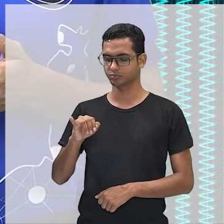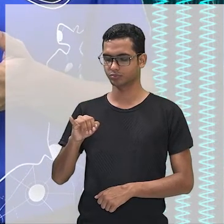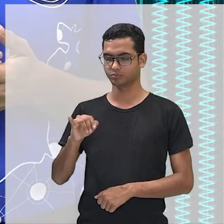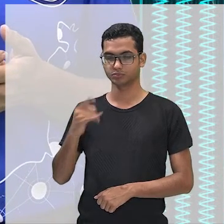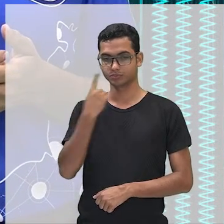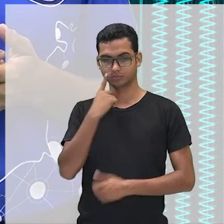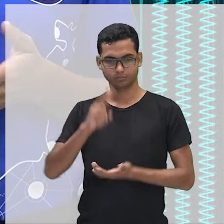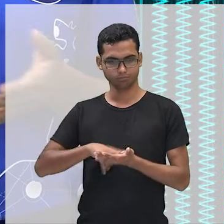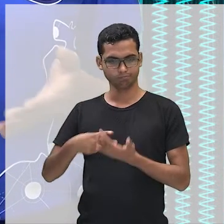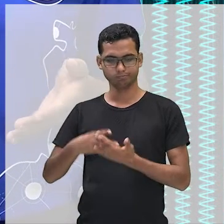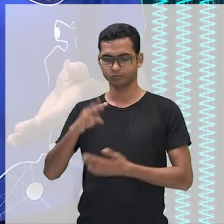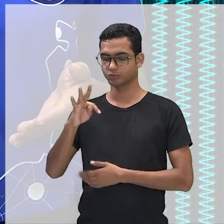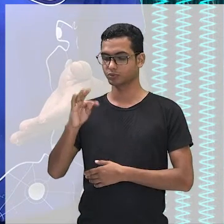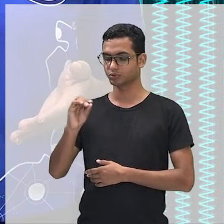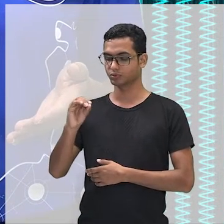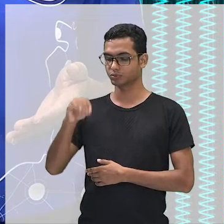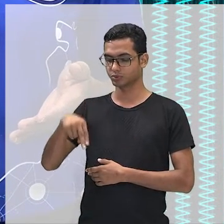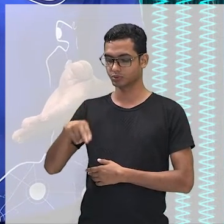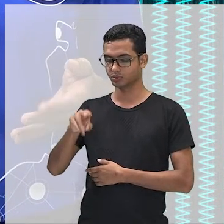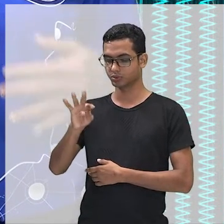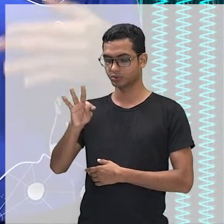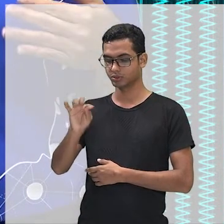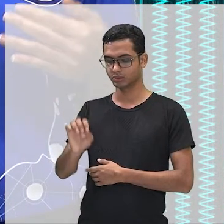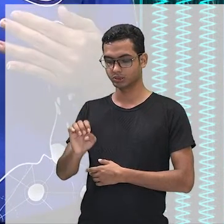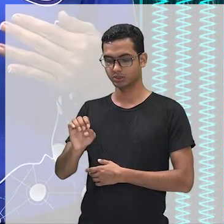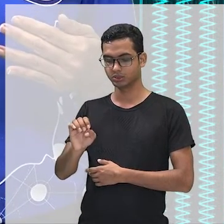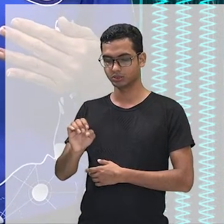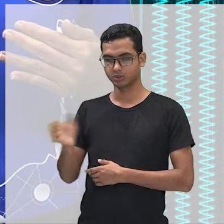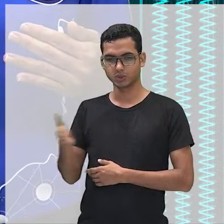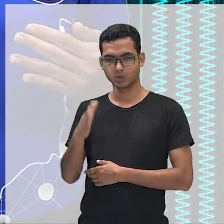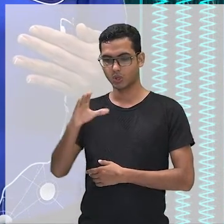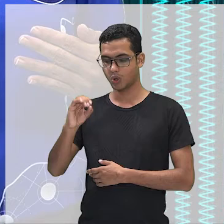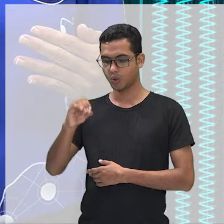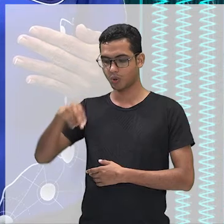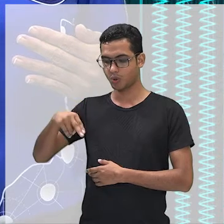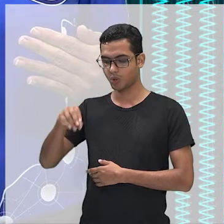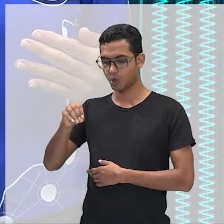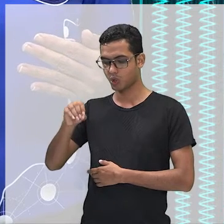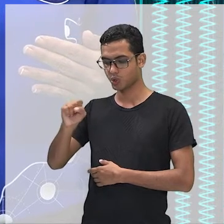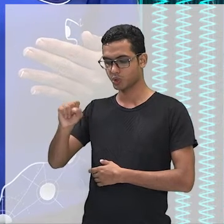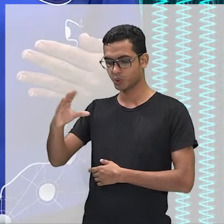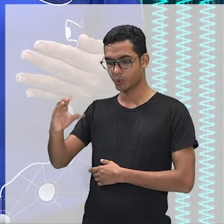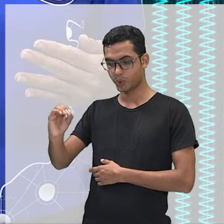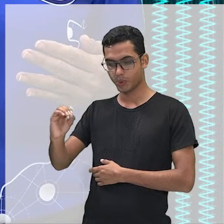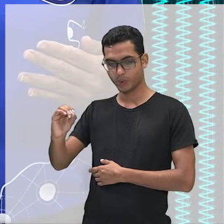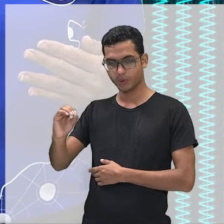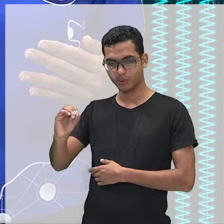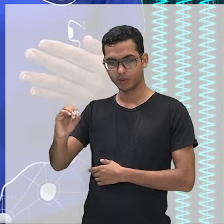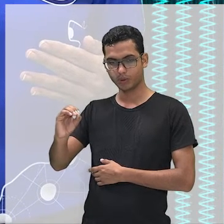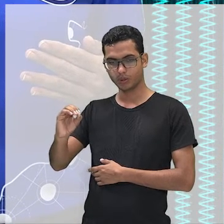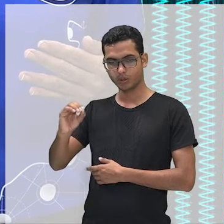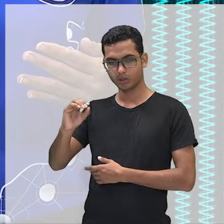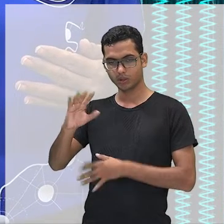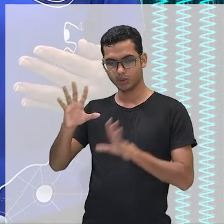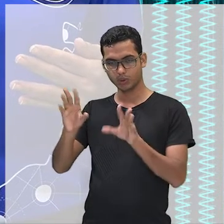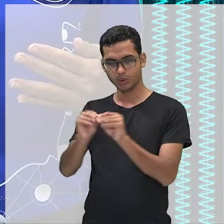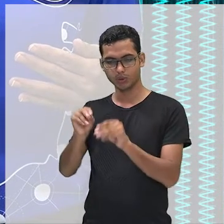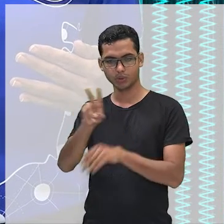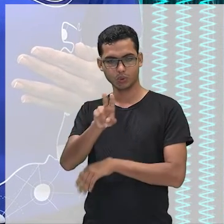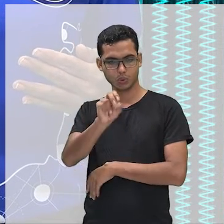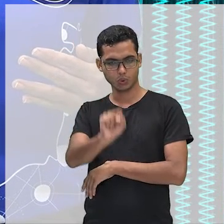As. Então, we are here to help. Nós estamos aqui para ajudar. Count on